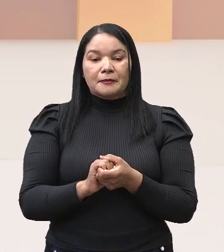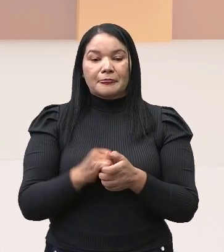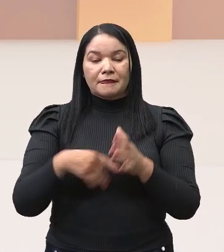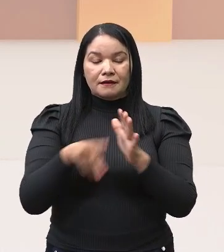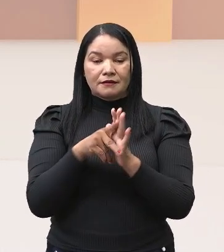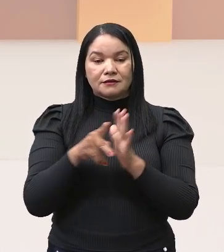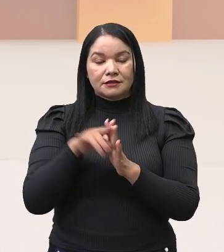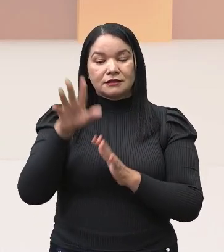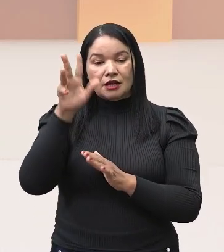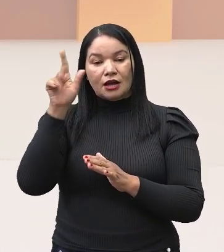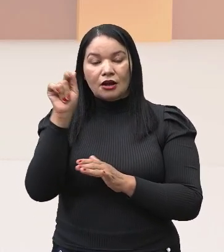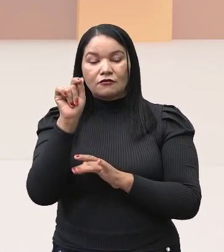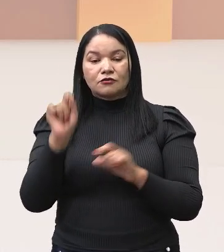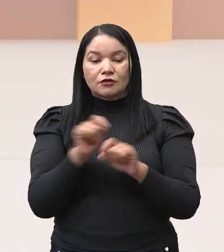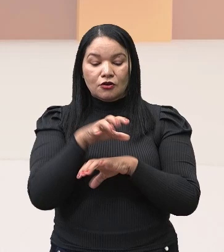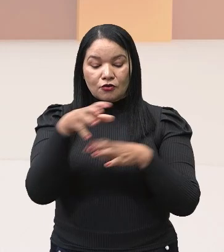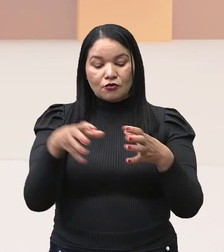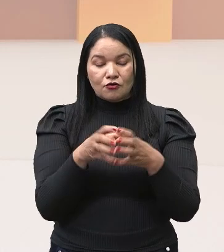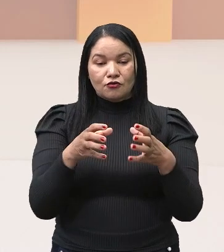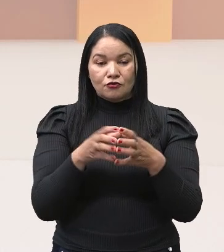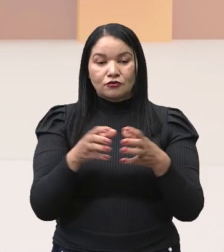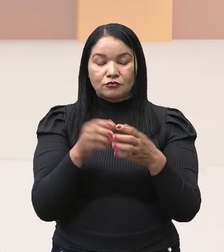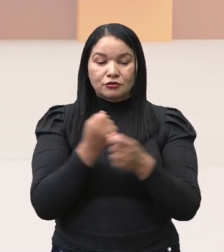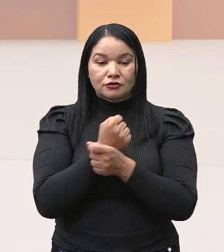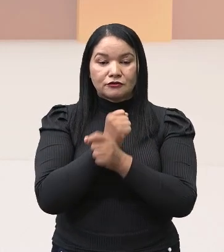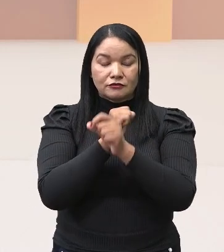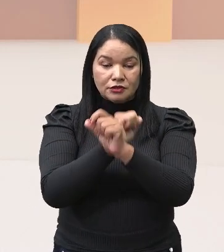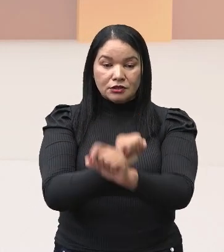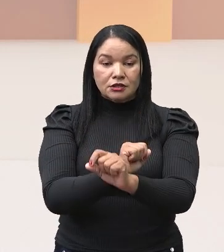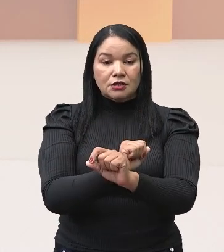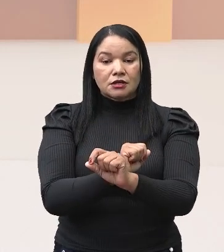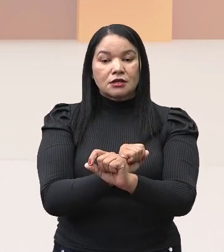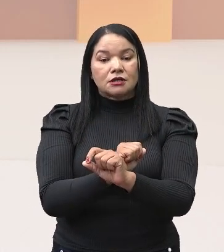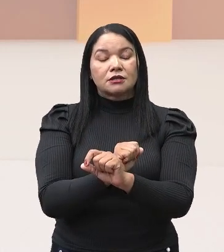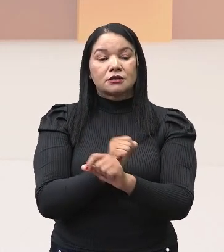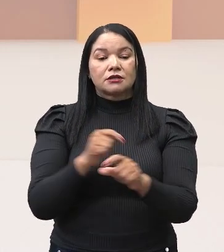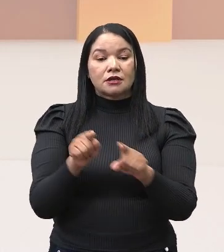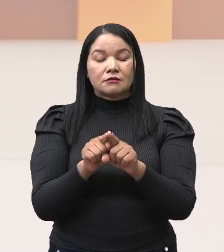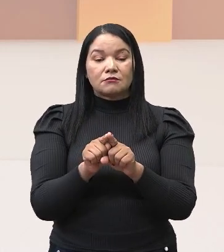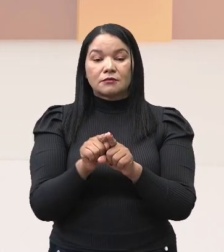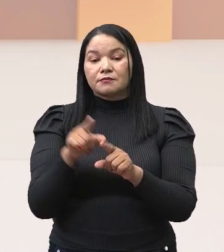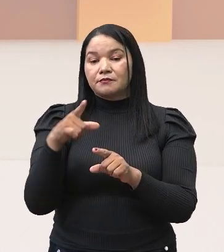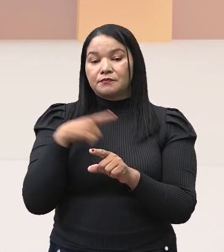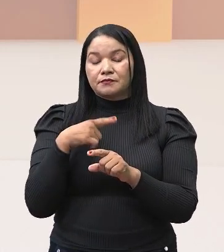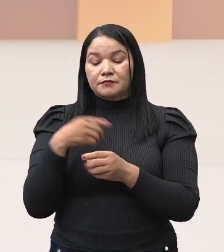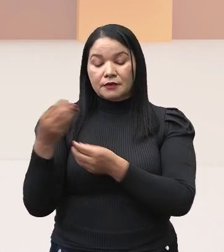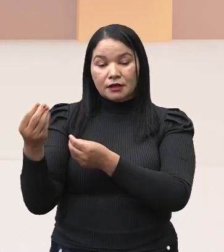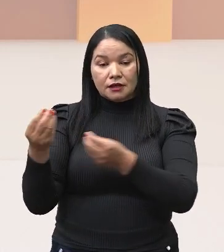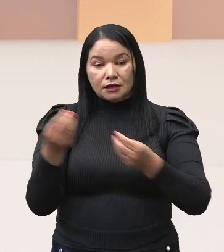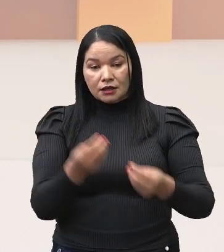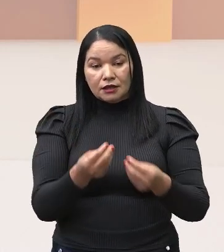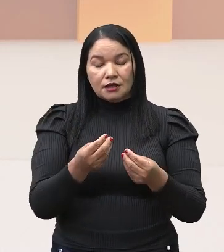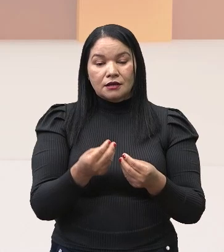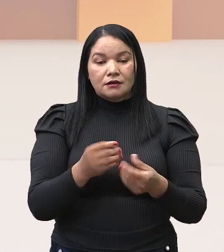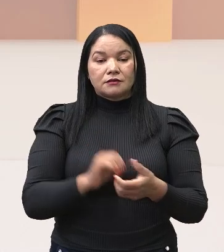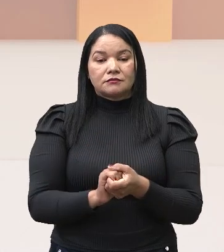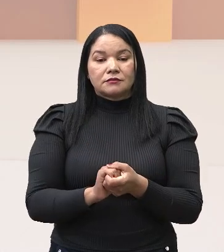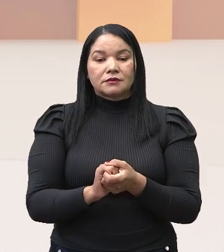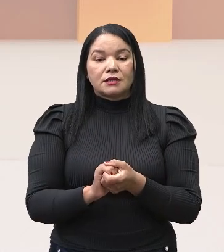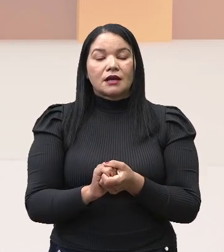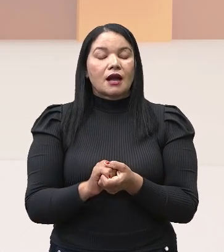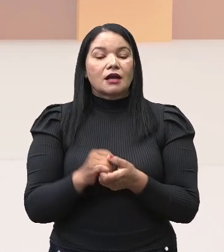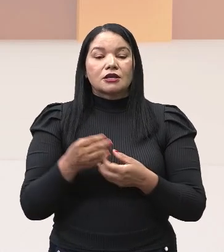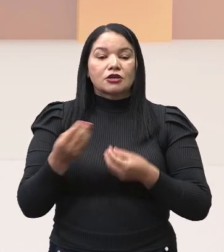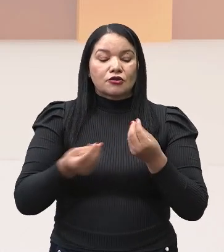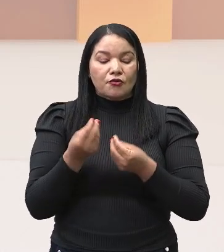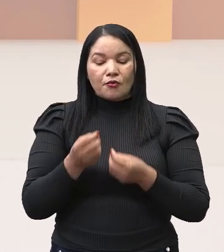essas populações, esses africanos escravizados, eles vão trazer consigo. Então, boa parte, como que vai ser disseminada